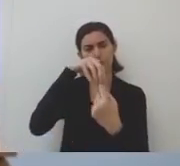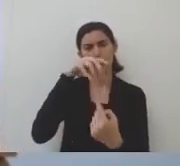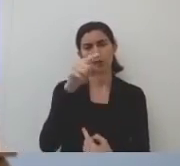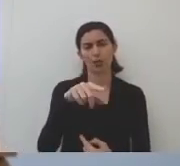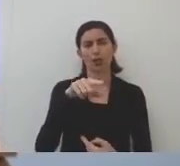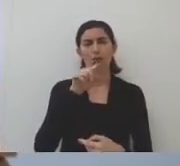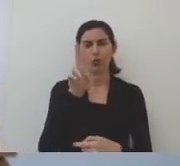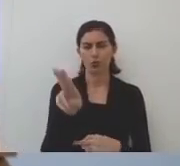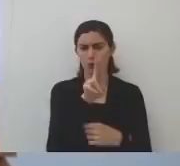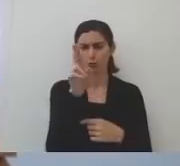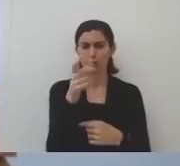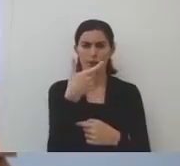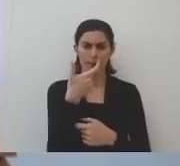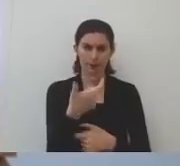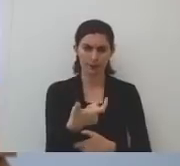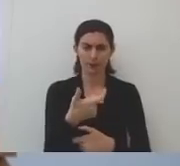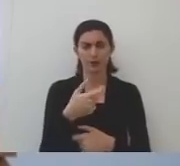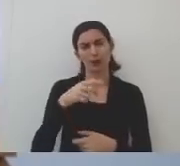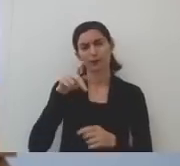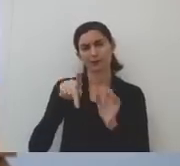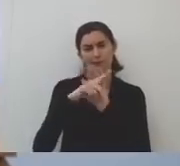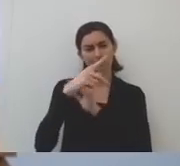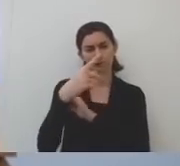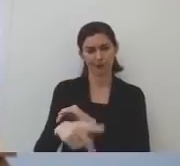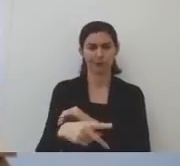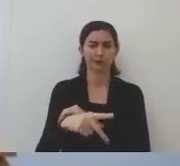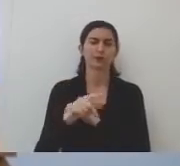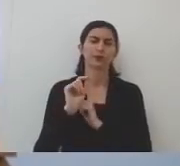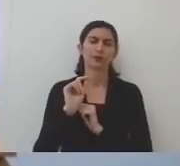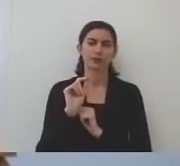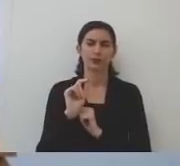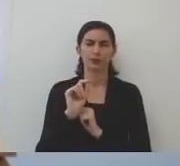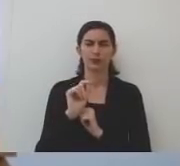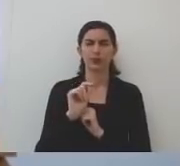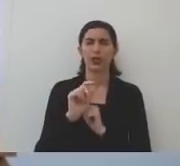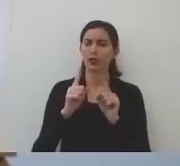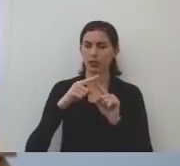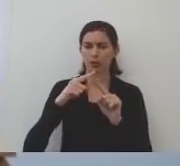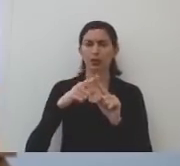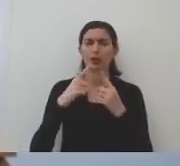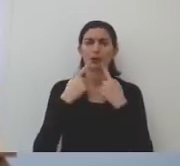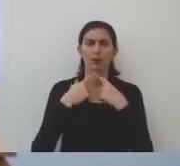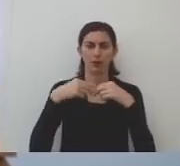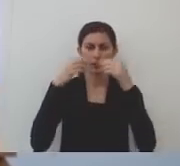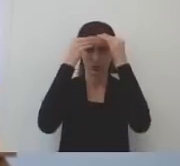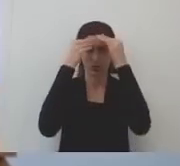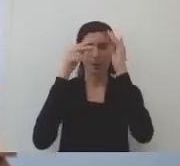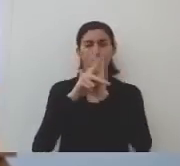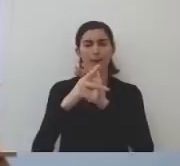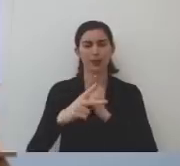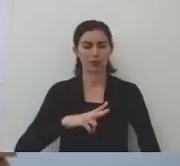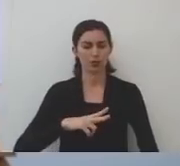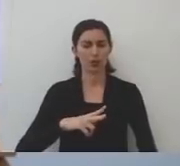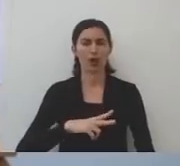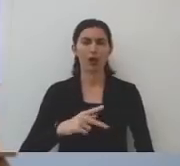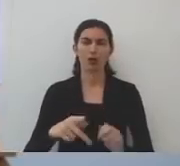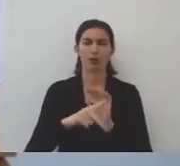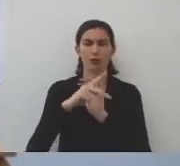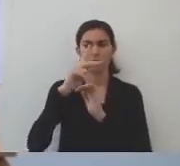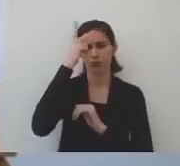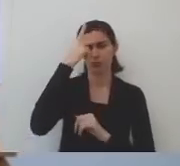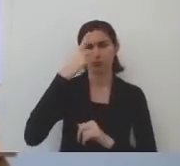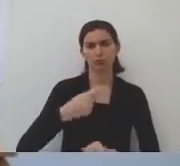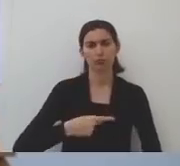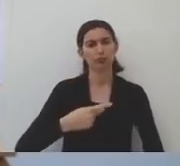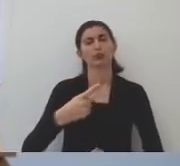utiliza, né, essa forma personalizada. Né? É um tipo de linguagem pessoal. Então, a partir de